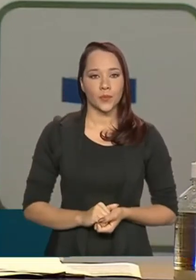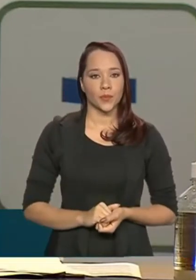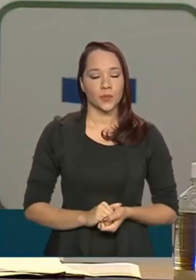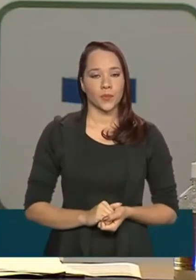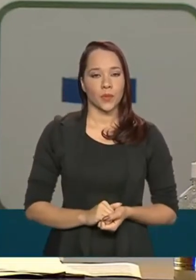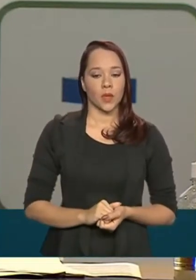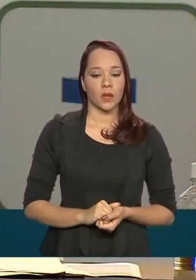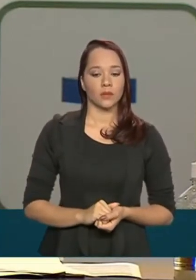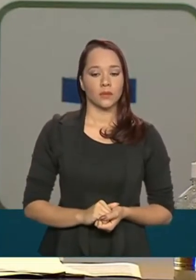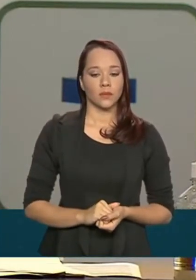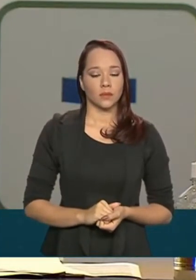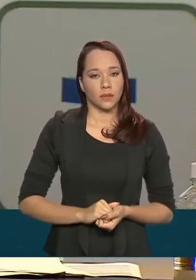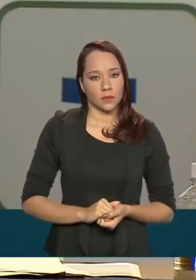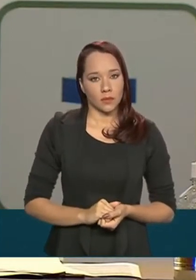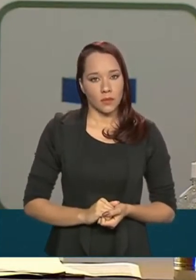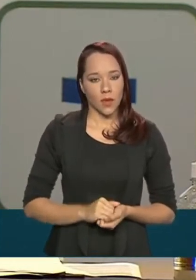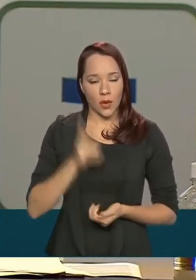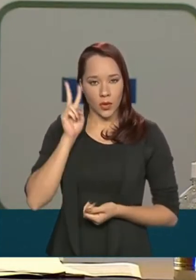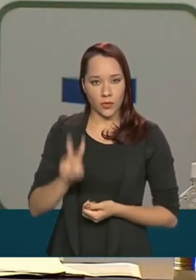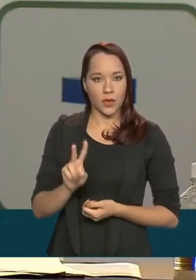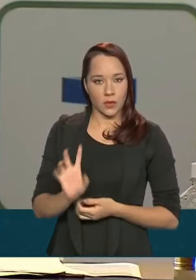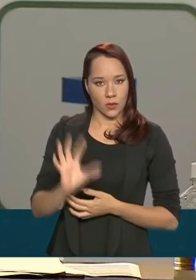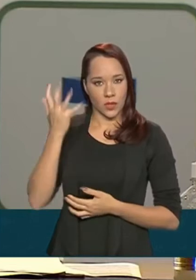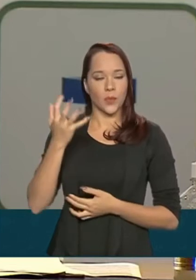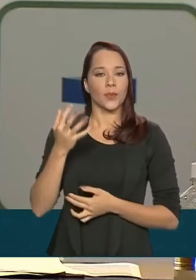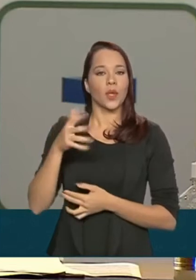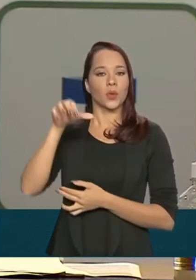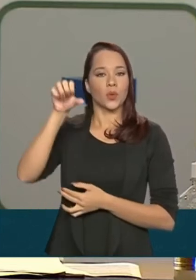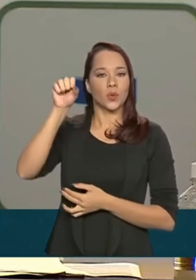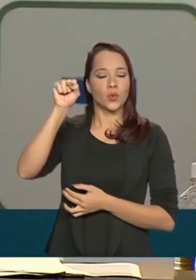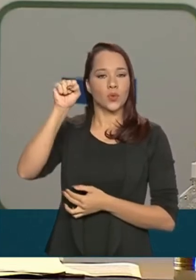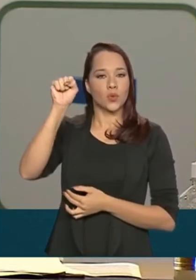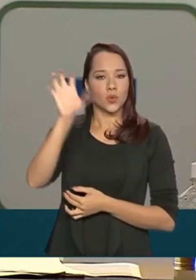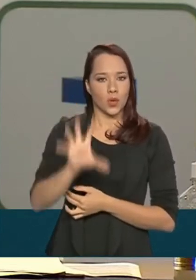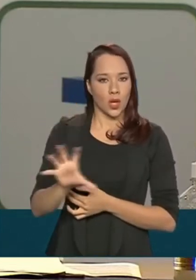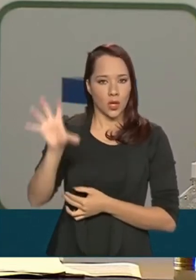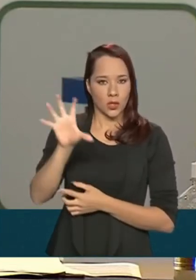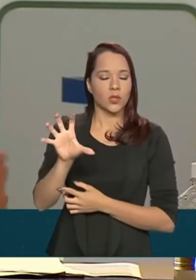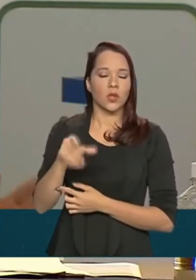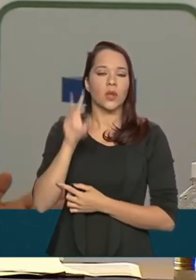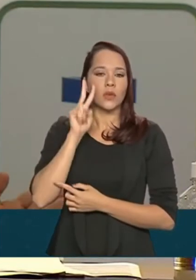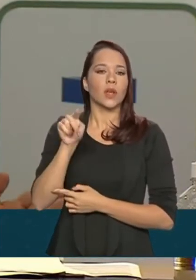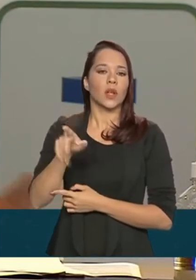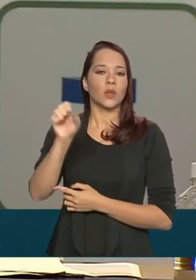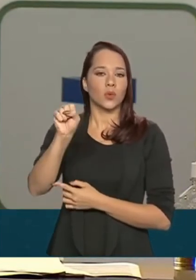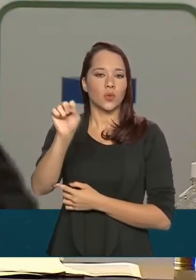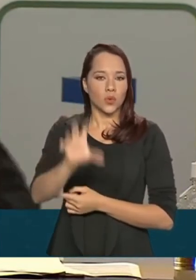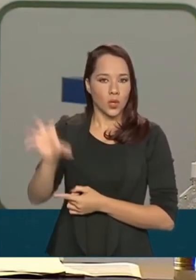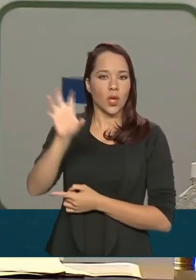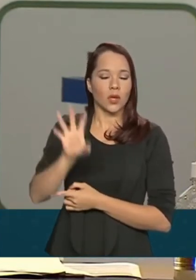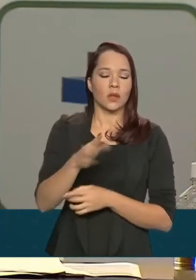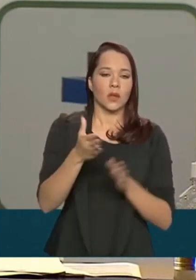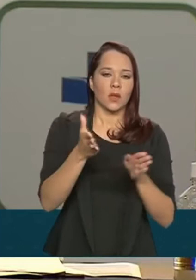Quando nós analisamos a situação epidemiológica do Sudeste, verificamos que no Sudeste, entre a 26ª